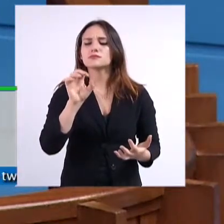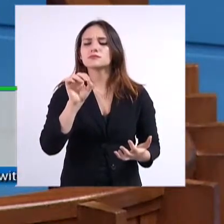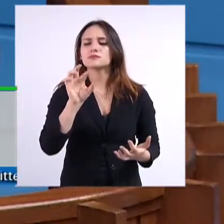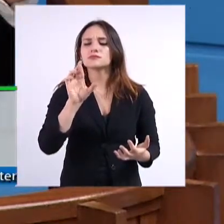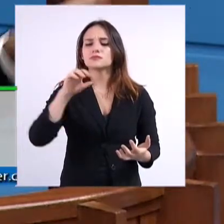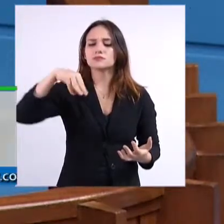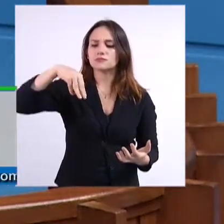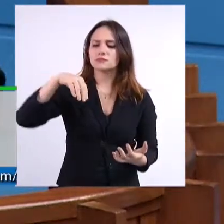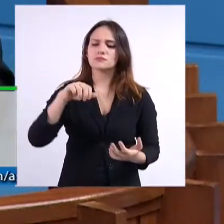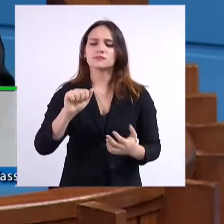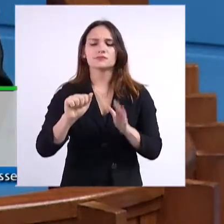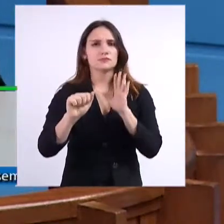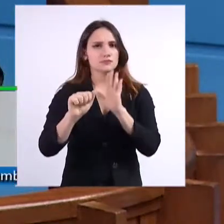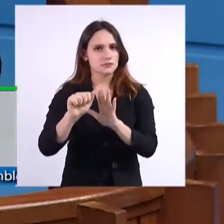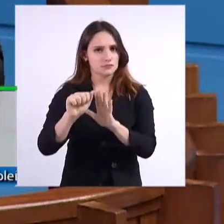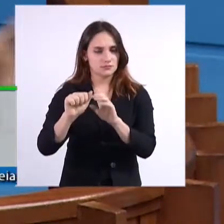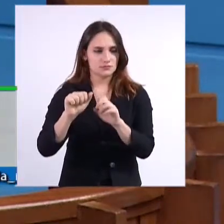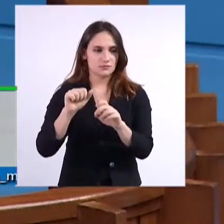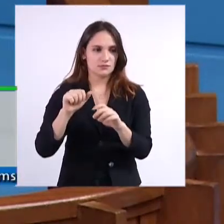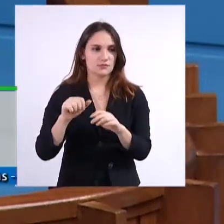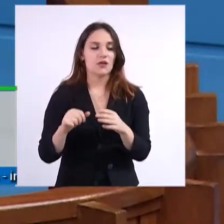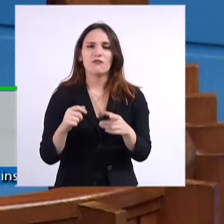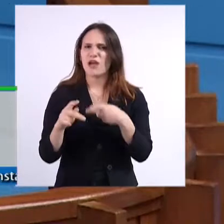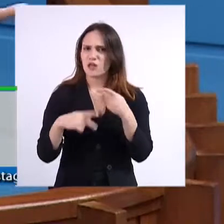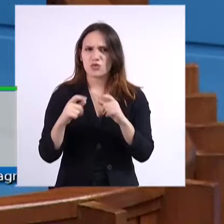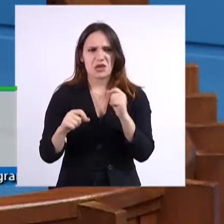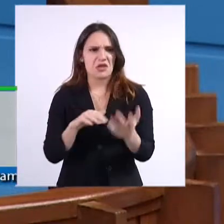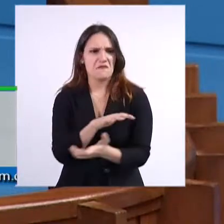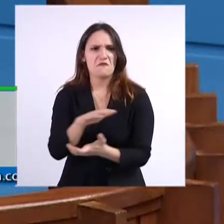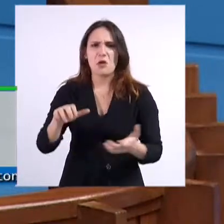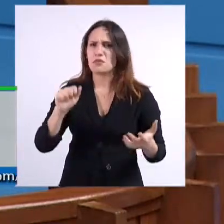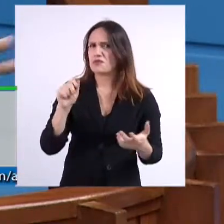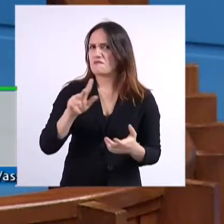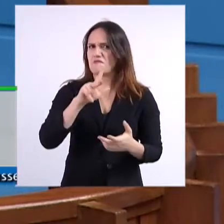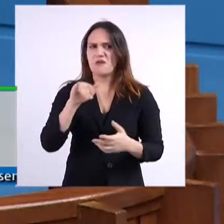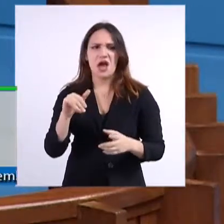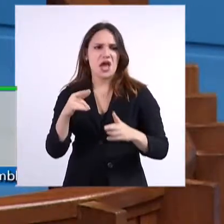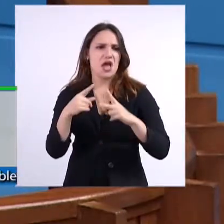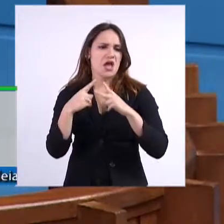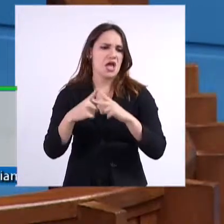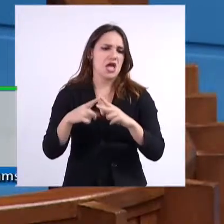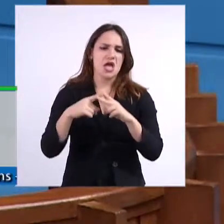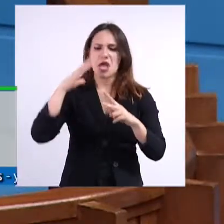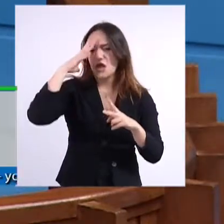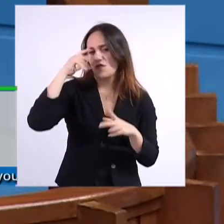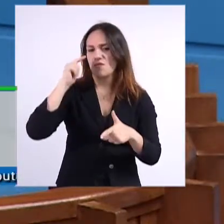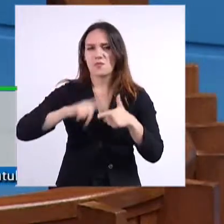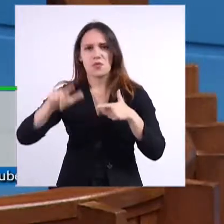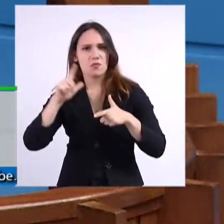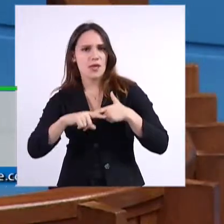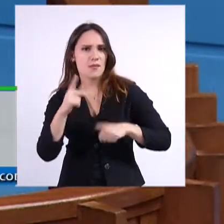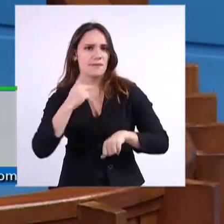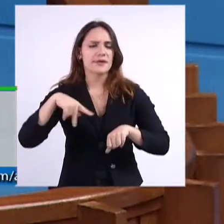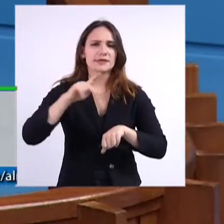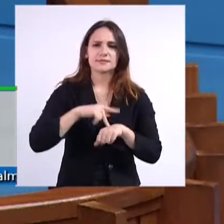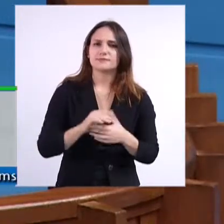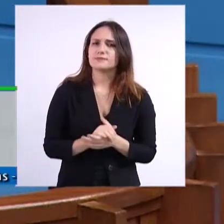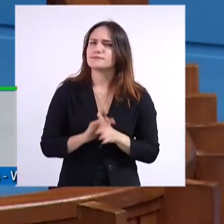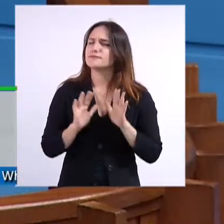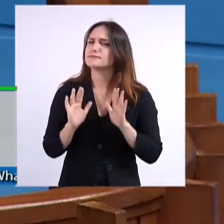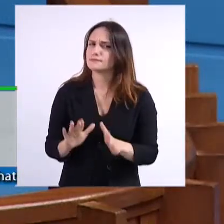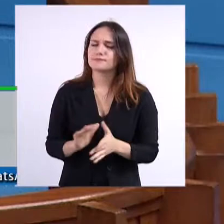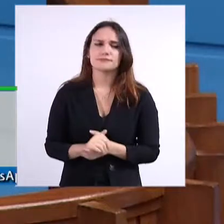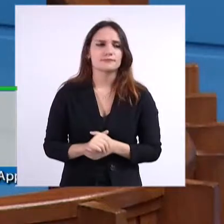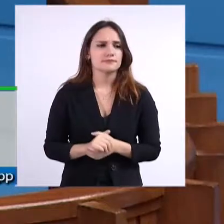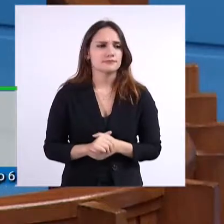a reforma da Previdência é sempre dizendo que vai consertar o país. Sempre. Sempre. Eu tenho certeza de